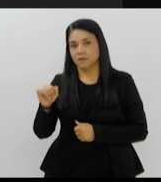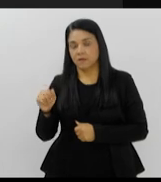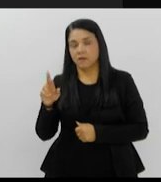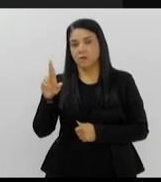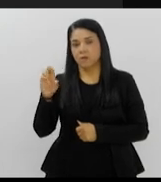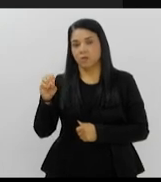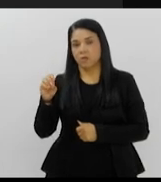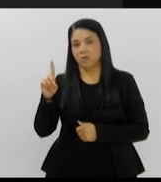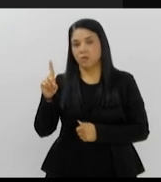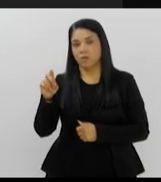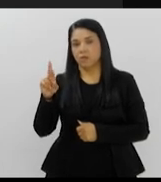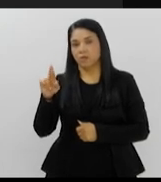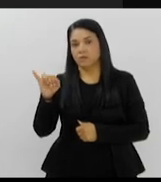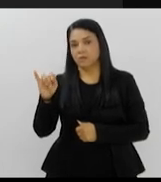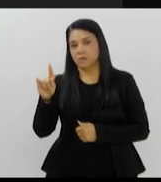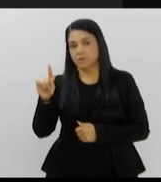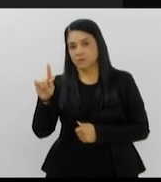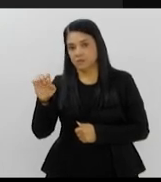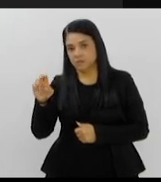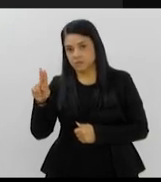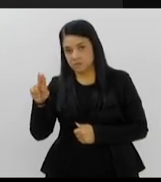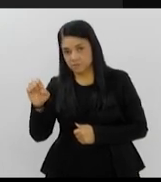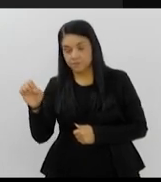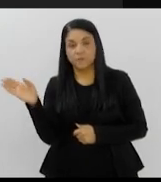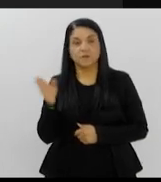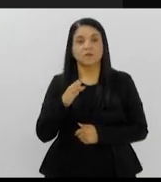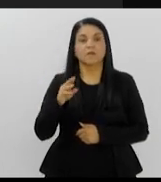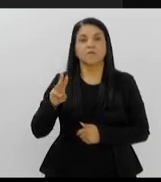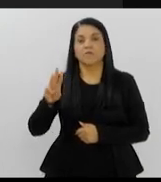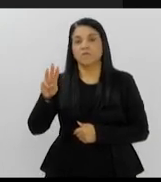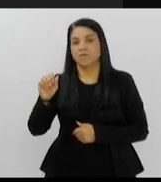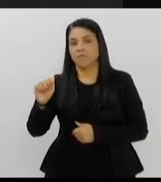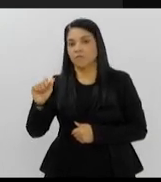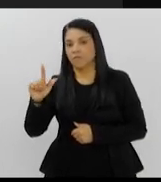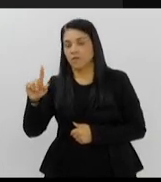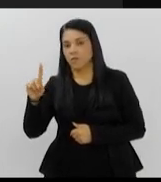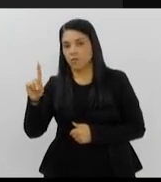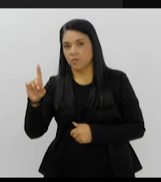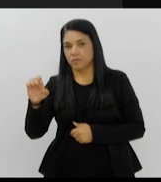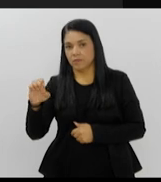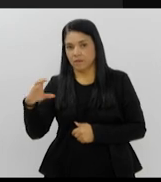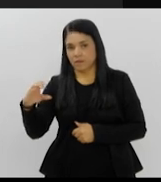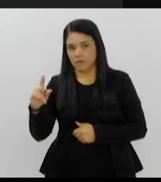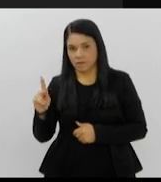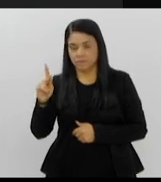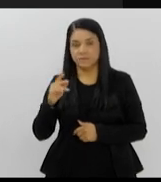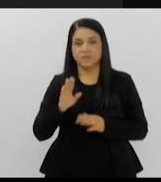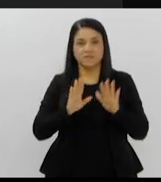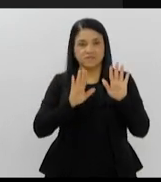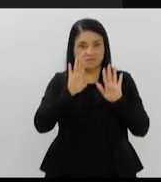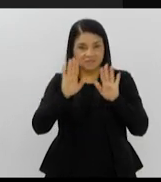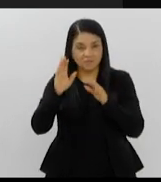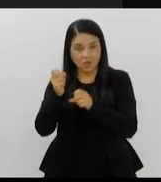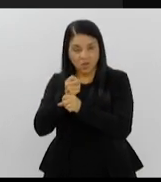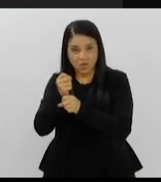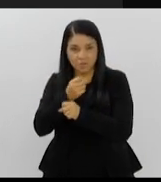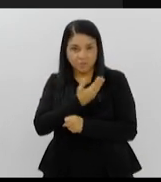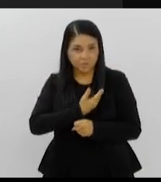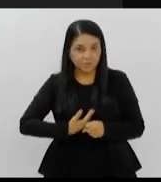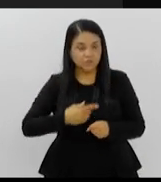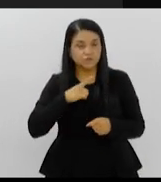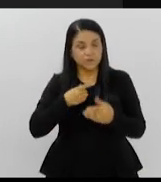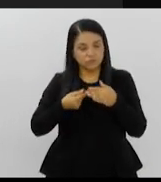e o deputado Valdec Carneiro, para que nas licitações de obras públicas tivesse uma